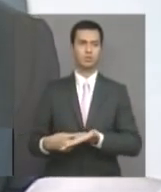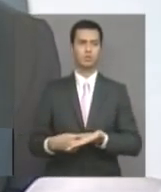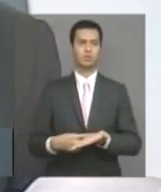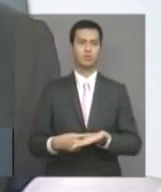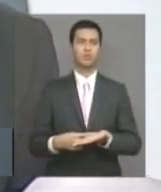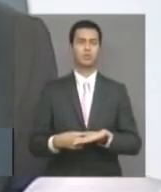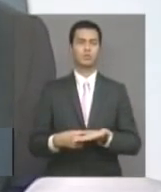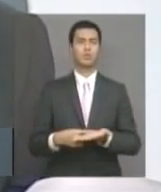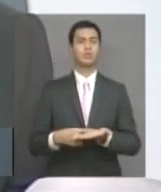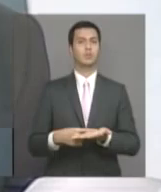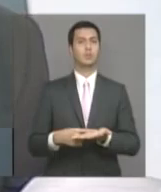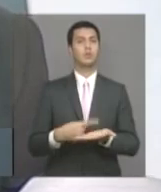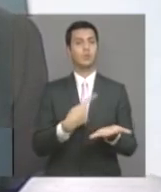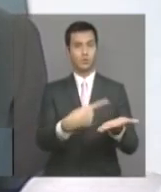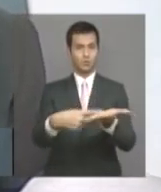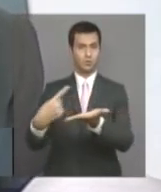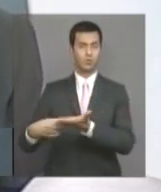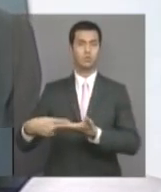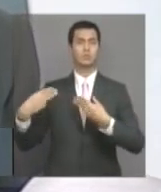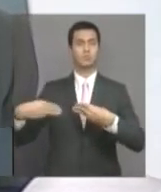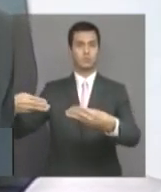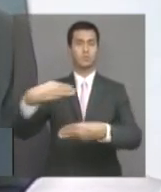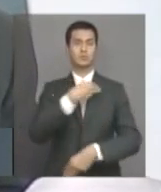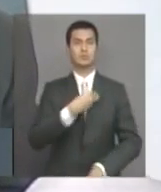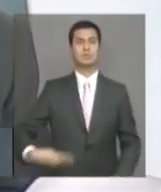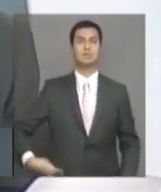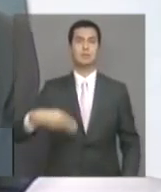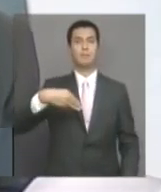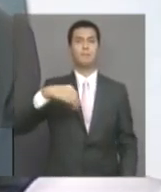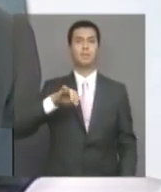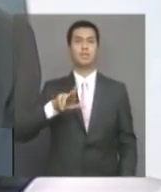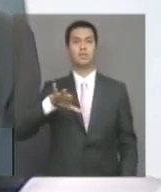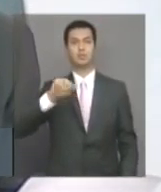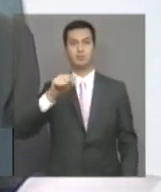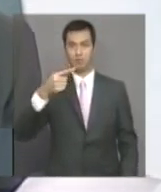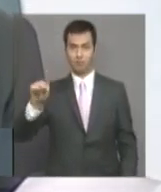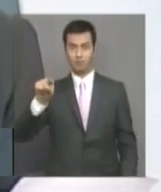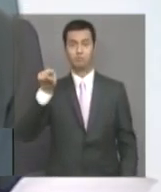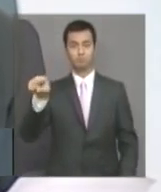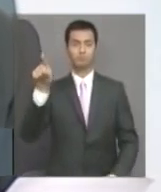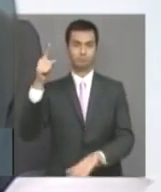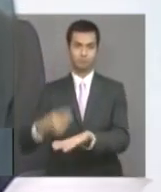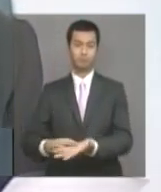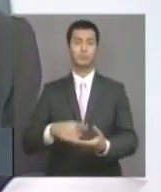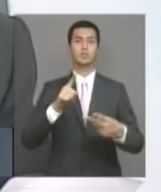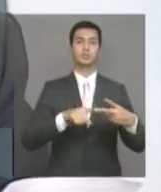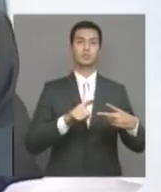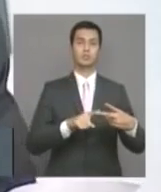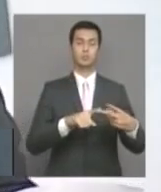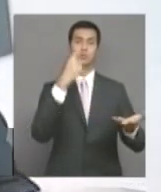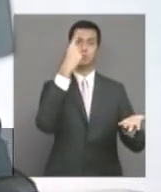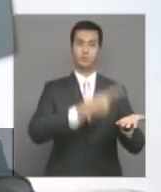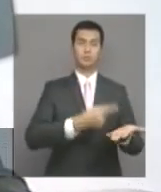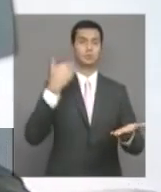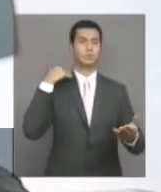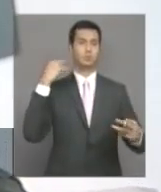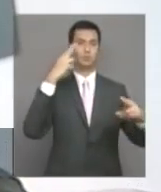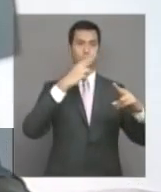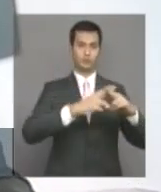do Planejamento, competente ministra Miriam Belchior e sua equipe, bem como contamos com a parceria da Caixa Econômica